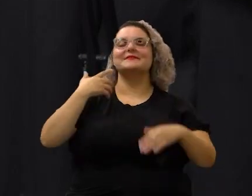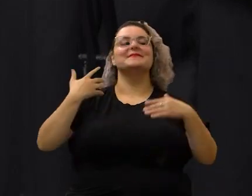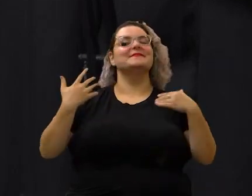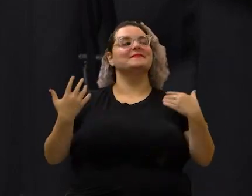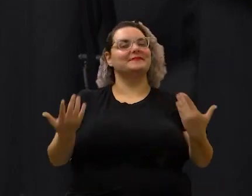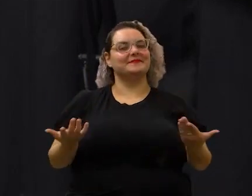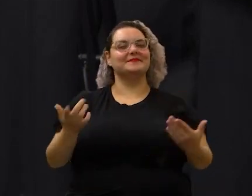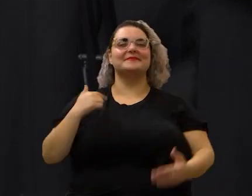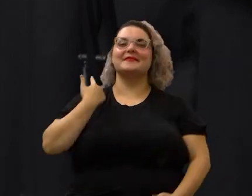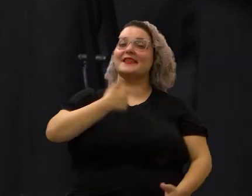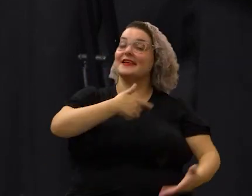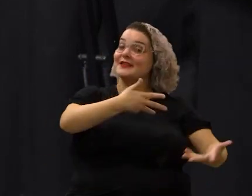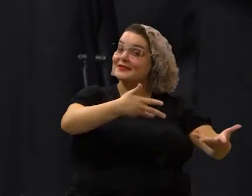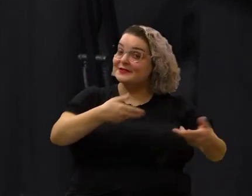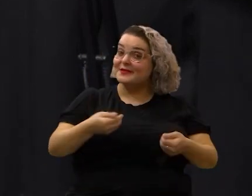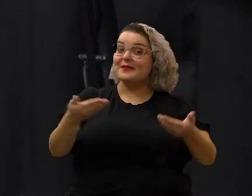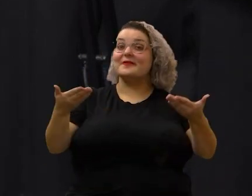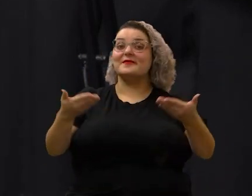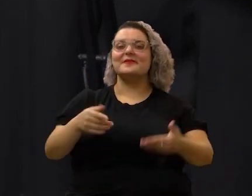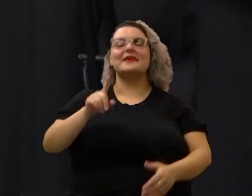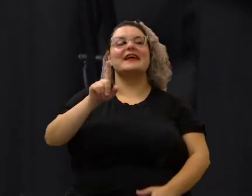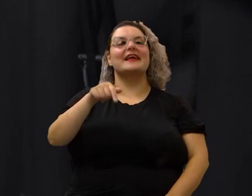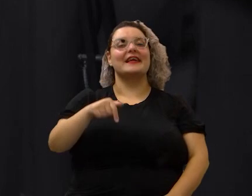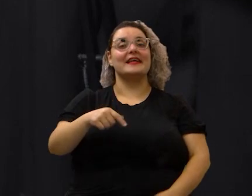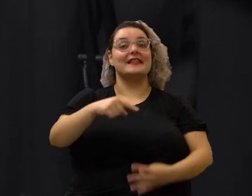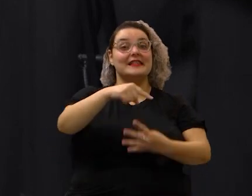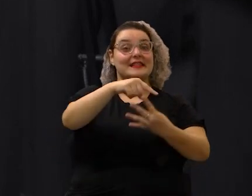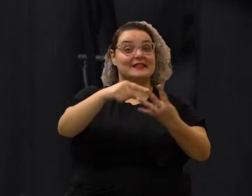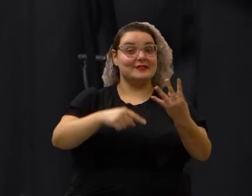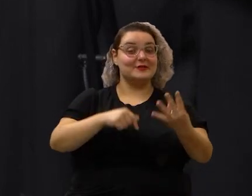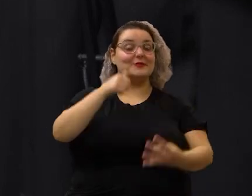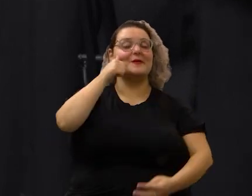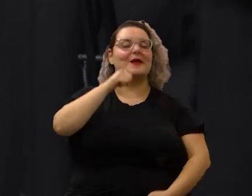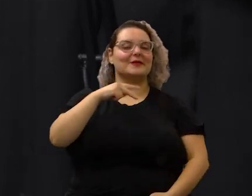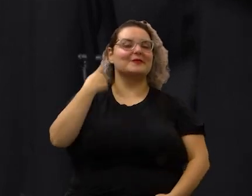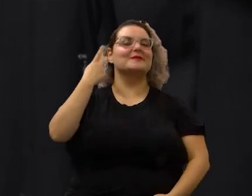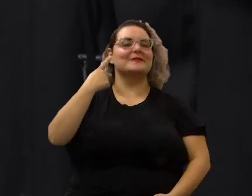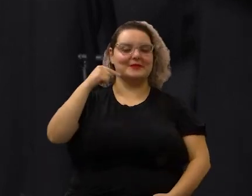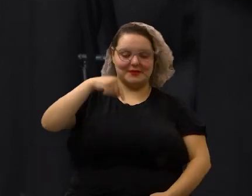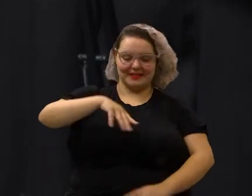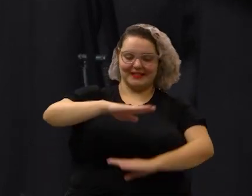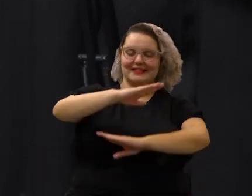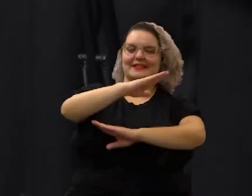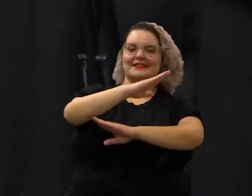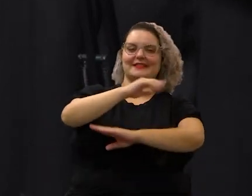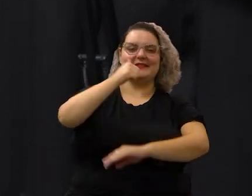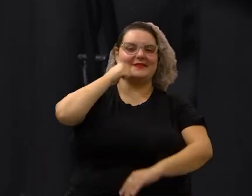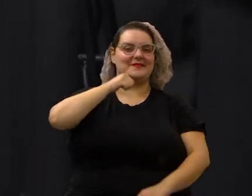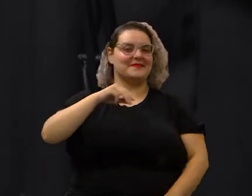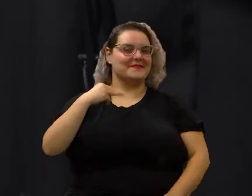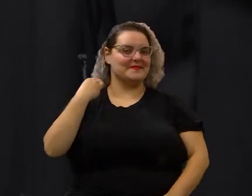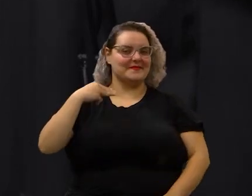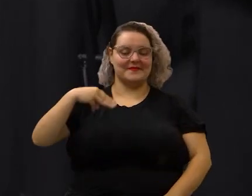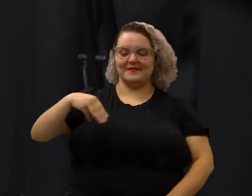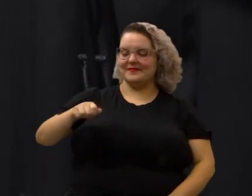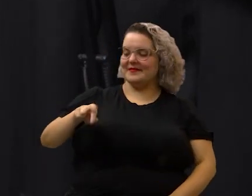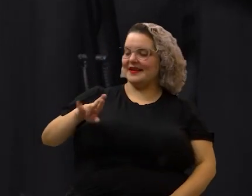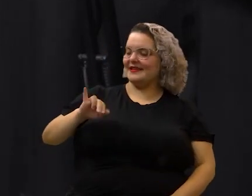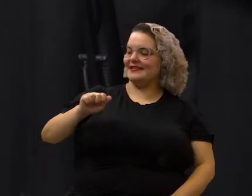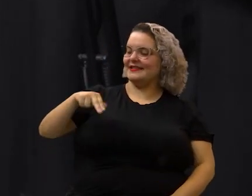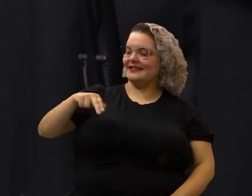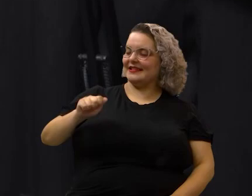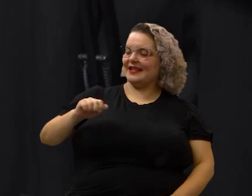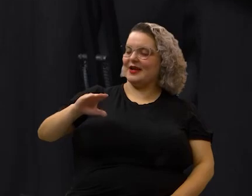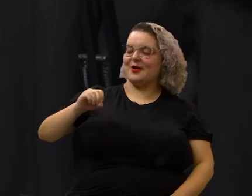Campinas. E a nossa convidada de hoje é uma das 4 vereadoras aqui da Câmara Municipal, Mariana Conte, quem está aqui com a